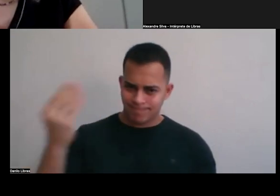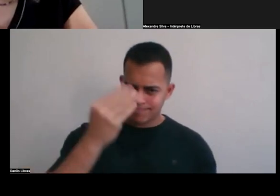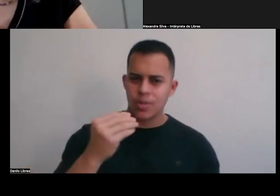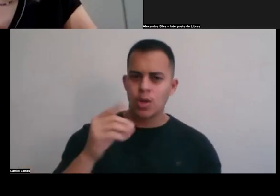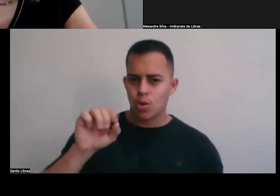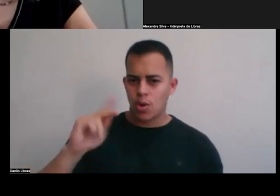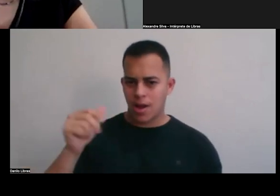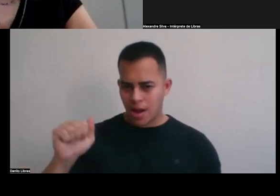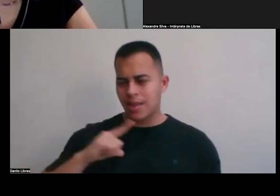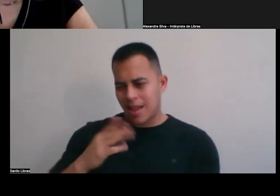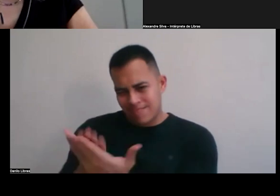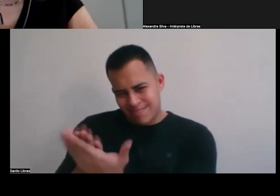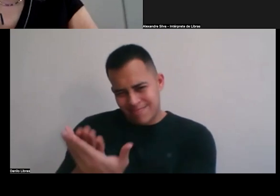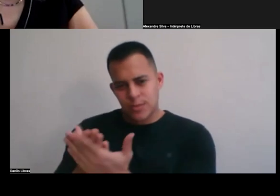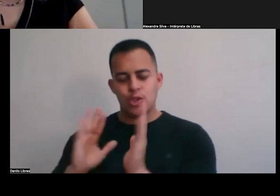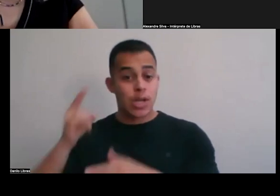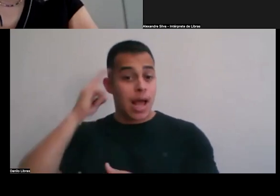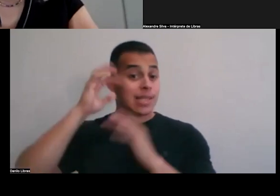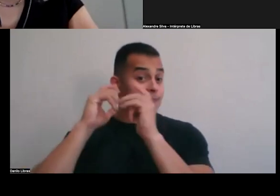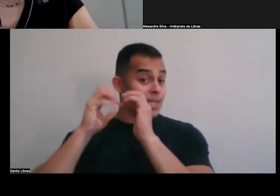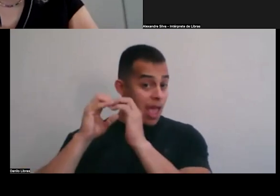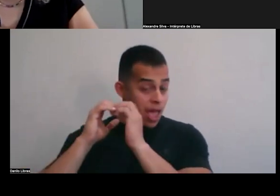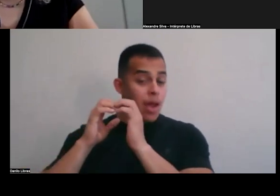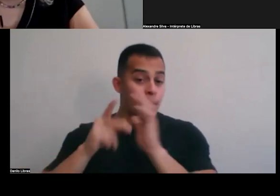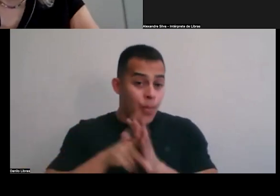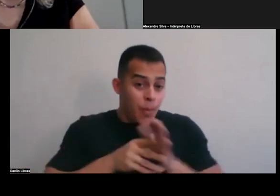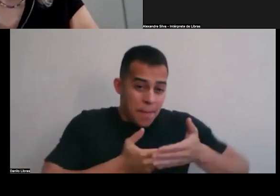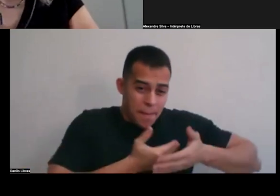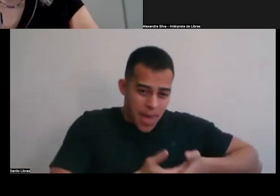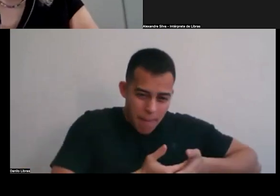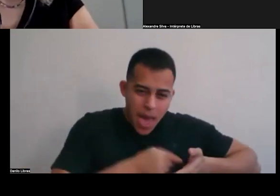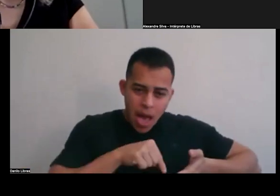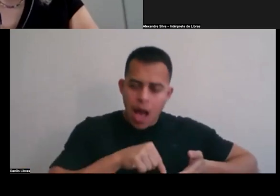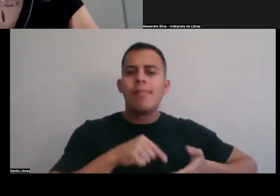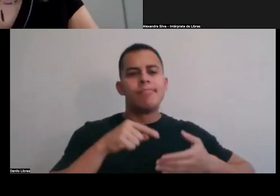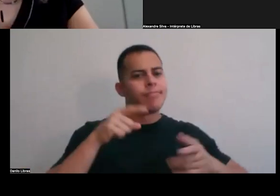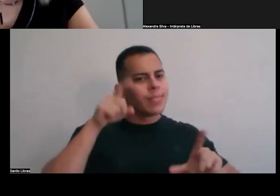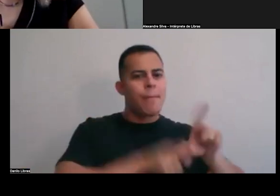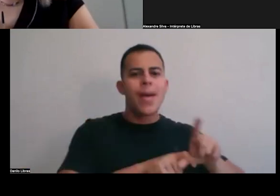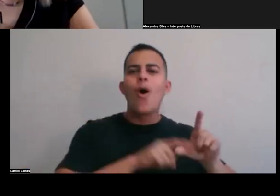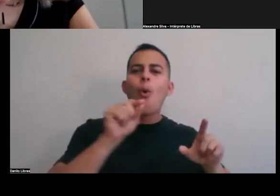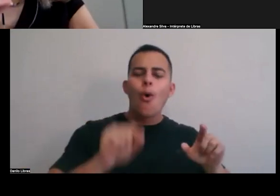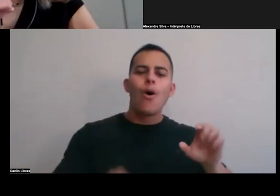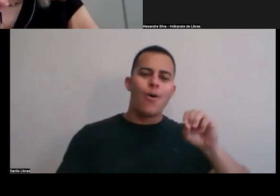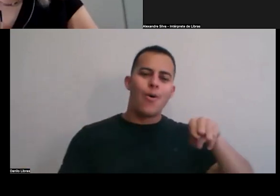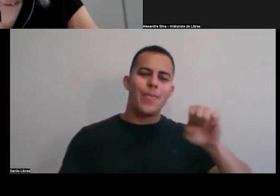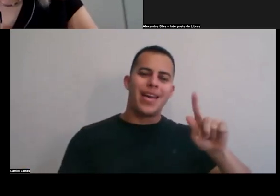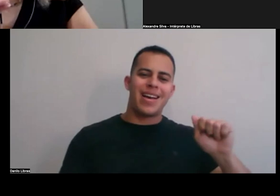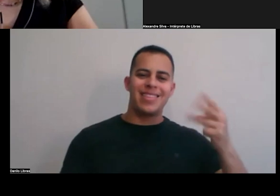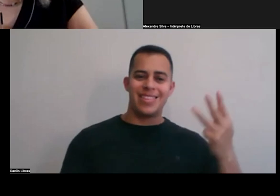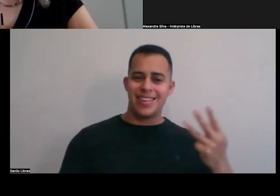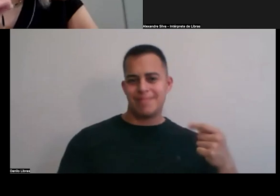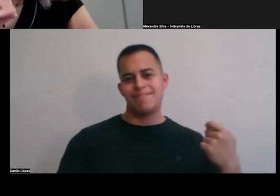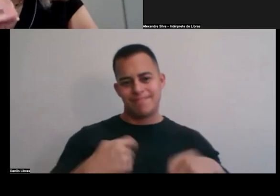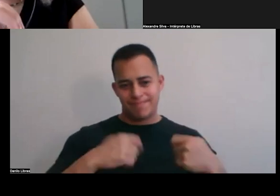sabe, por exemplo, que o desenvolvimento do cérebro dos bebês é muito dependente de ômega 3. O desenvolvimento de um